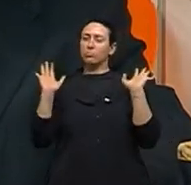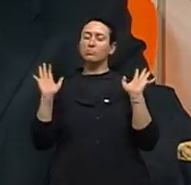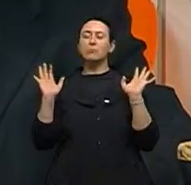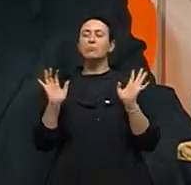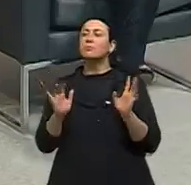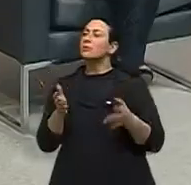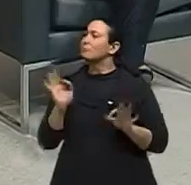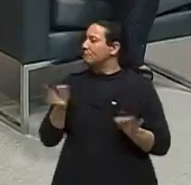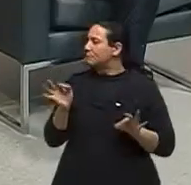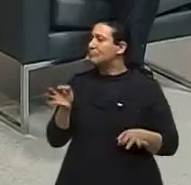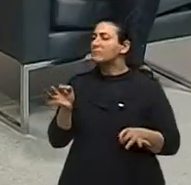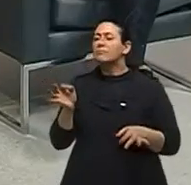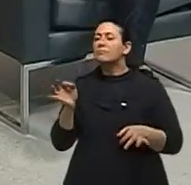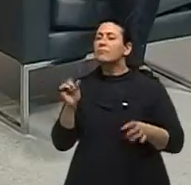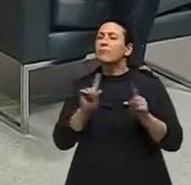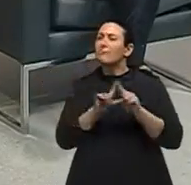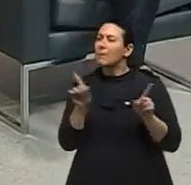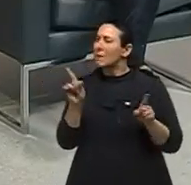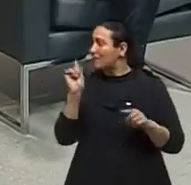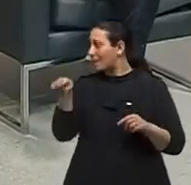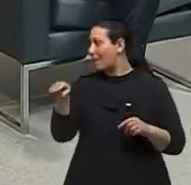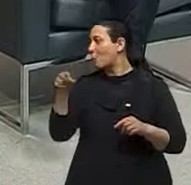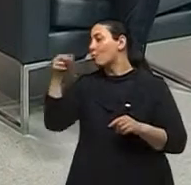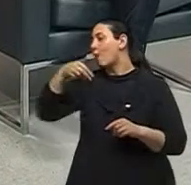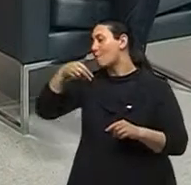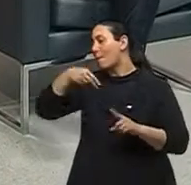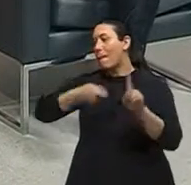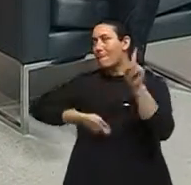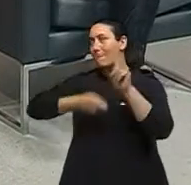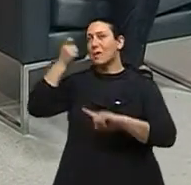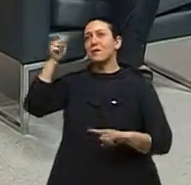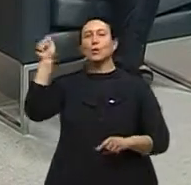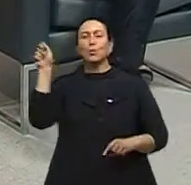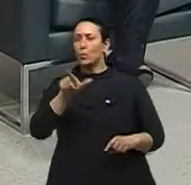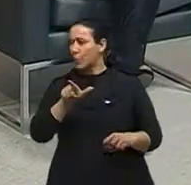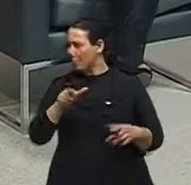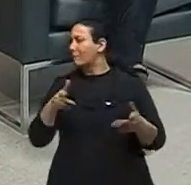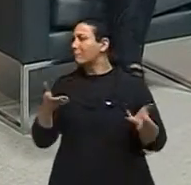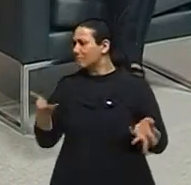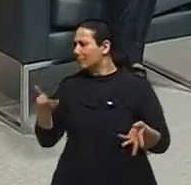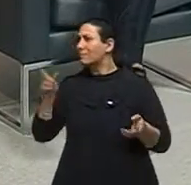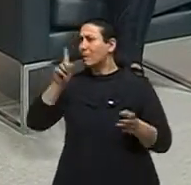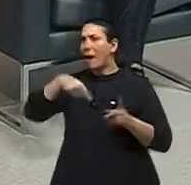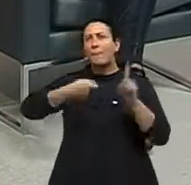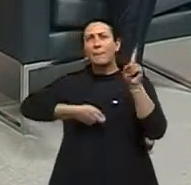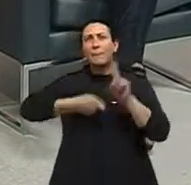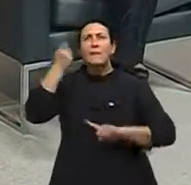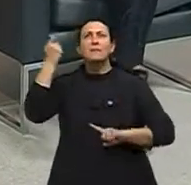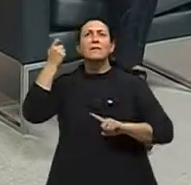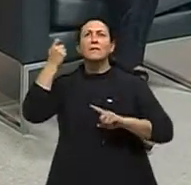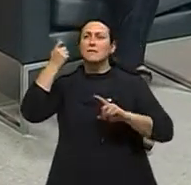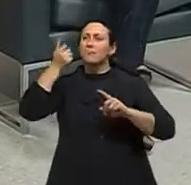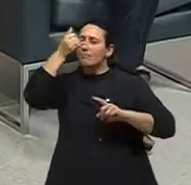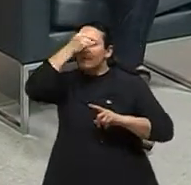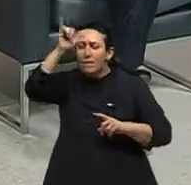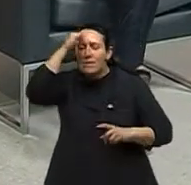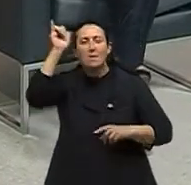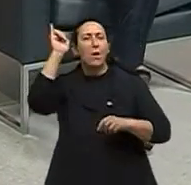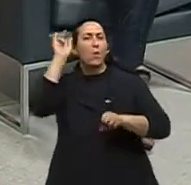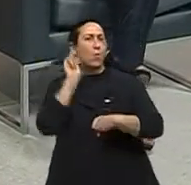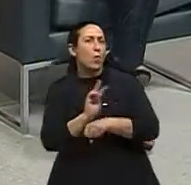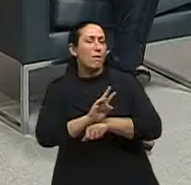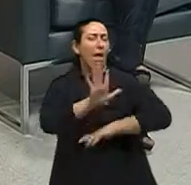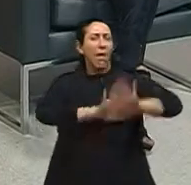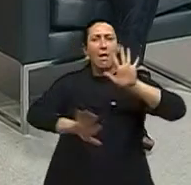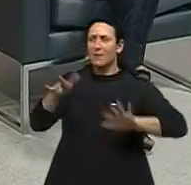claro e o Novembro que é o mês azul né o mês da prevenção eu acho que essas campanhas são fundamentais para alertar a grande população né